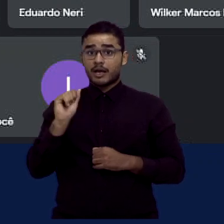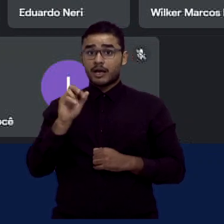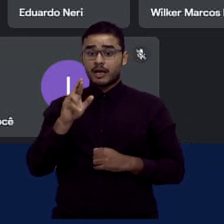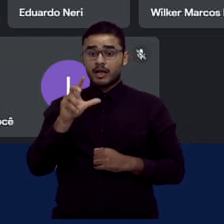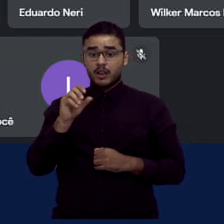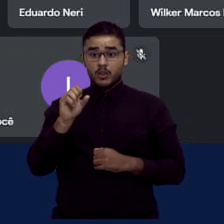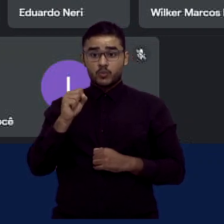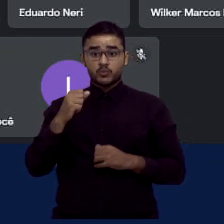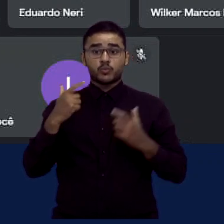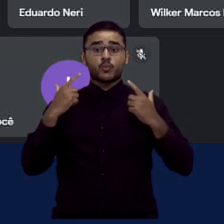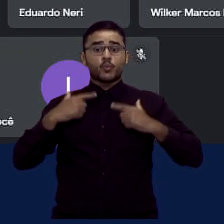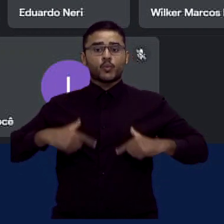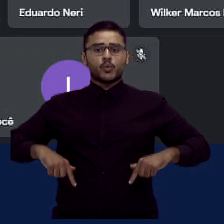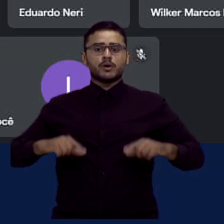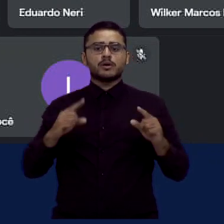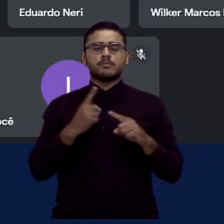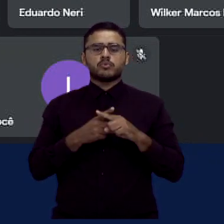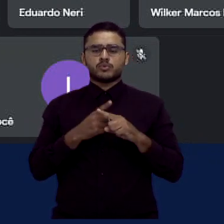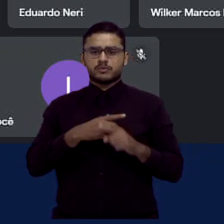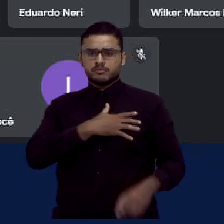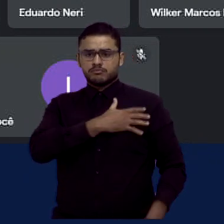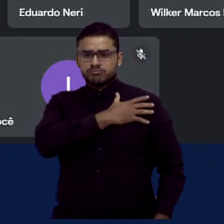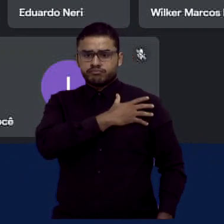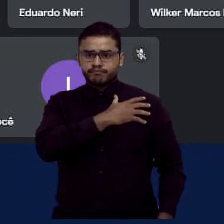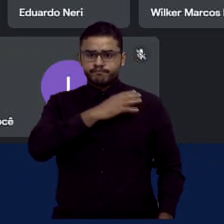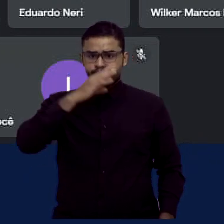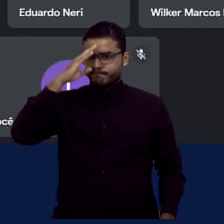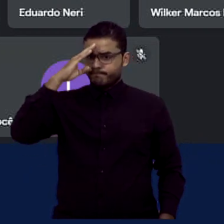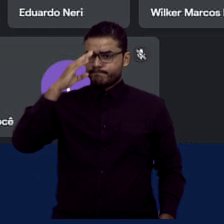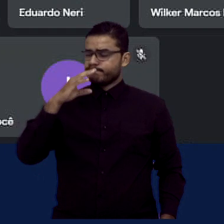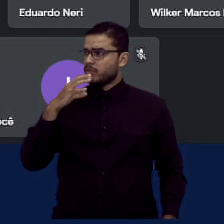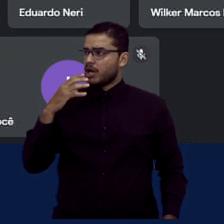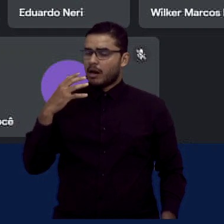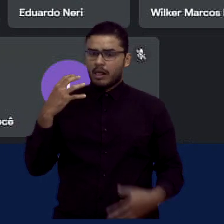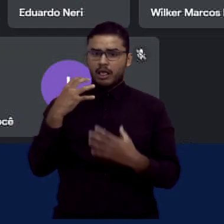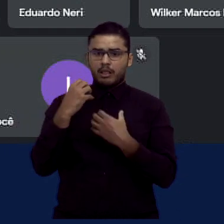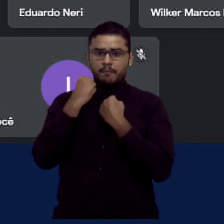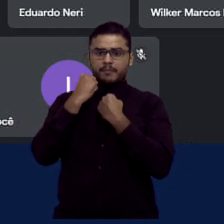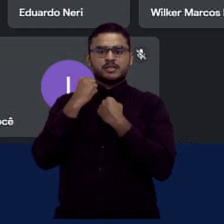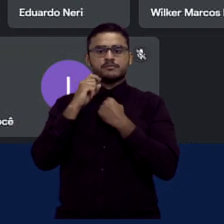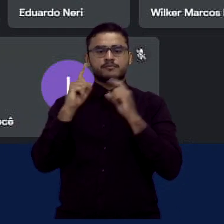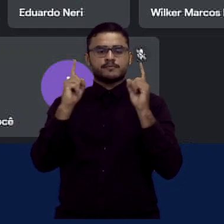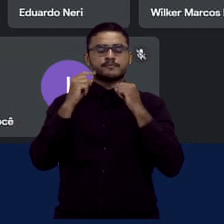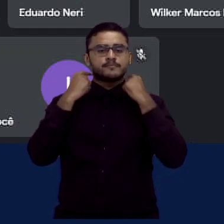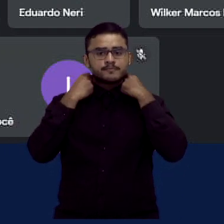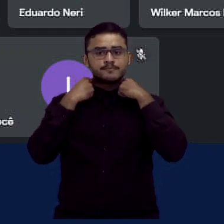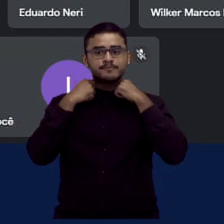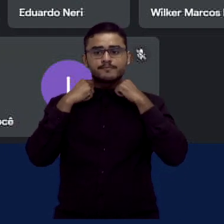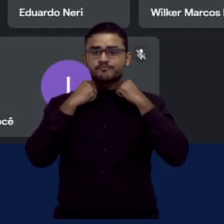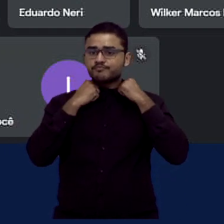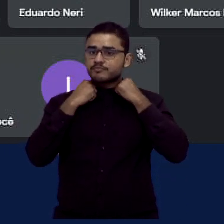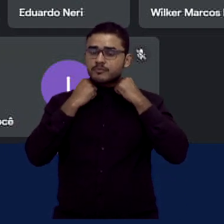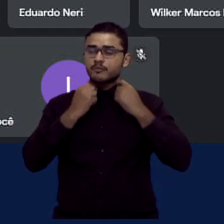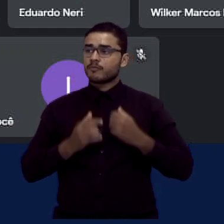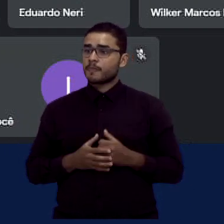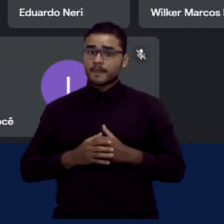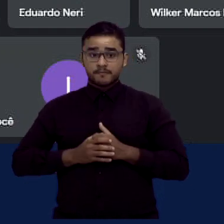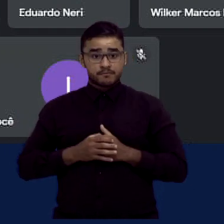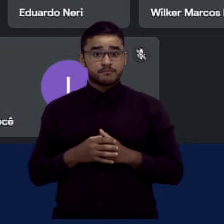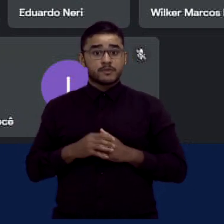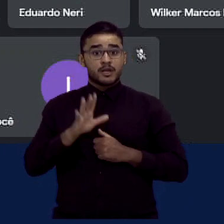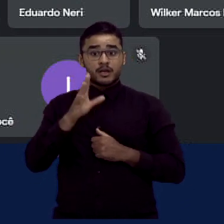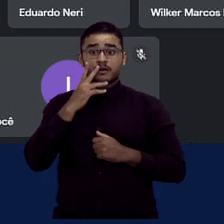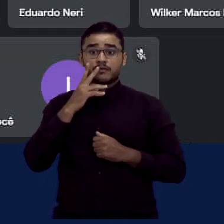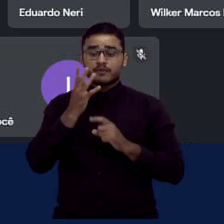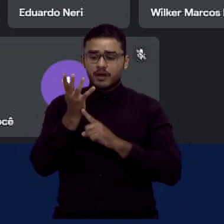sofrer as represálias da ditadura. Então, assim, é impossível, gente. Você fazer arte no Brasil e não falar